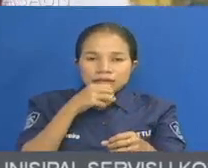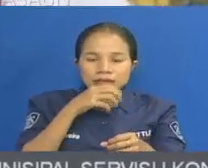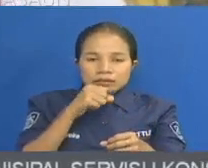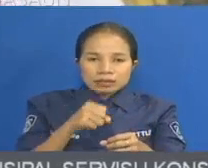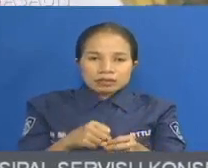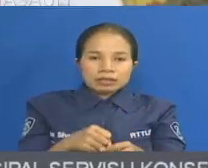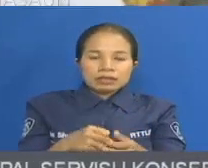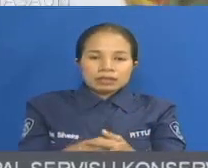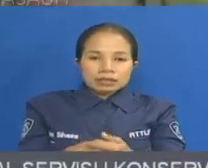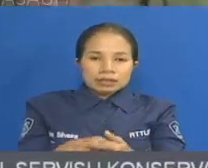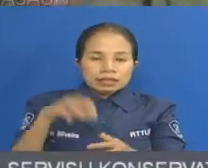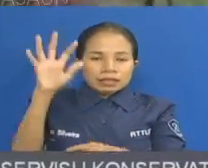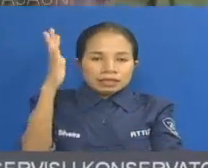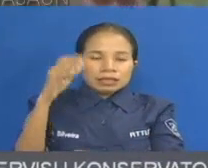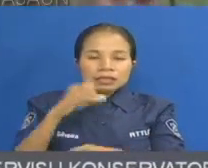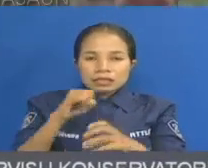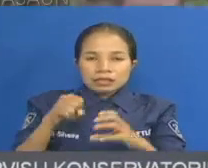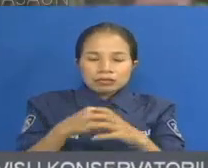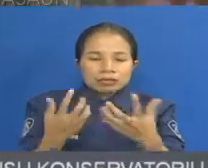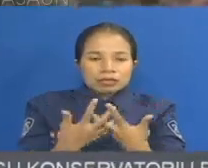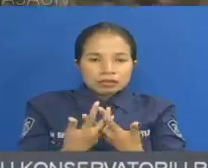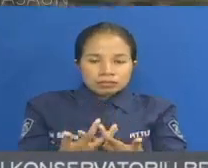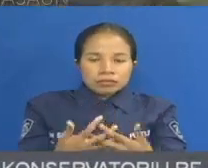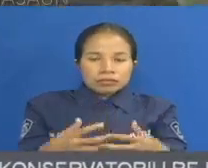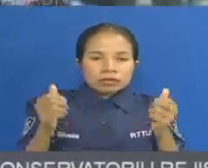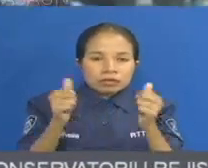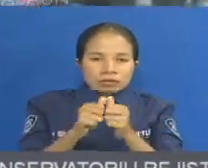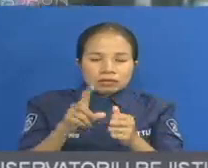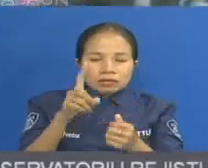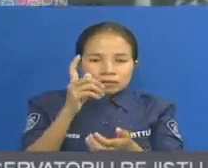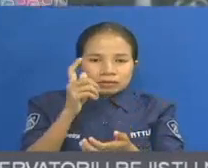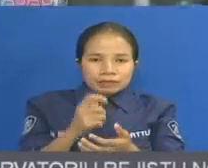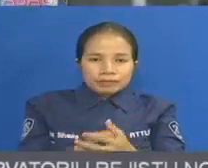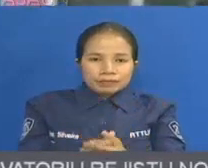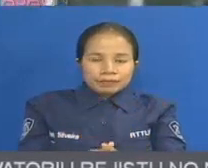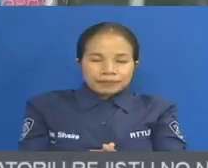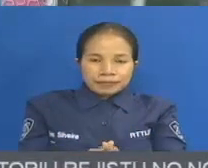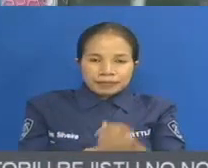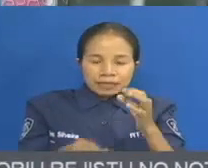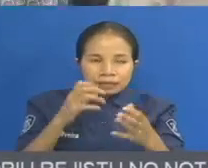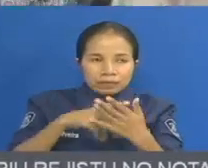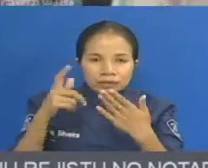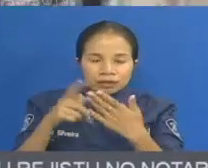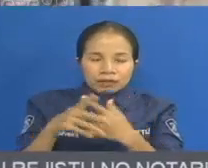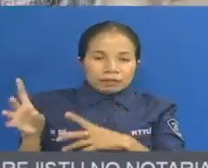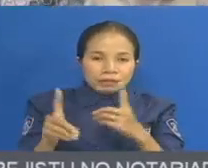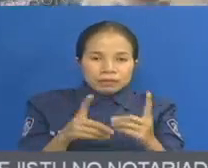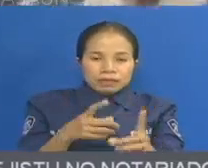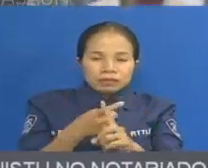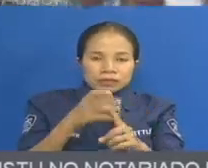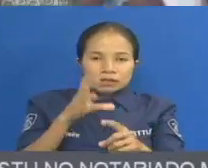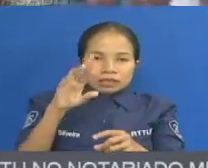aí matandukur inclui dud bitiver barra hectares e da resi. Entretanto, o programa não implementa os